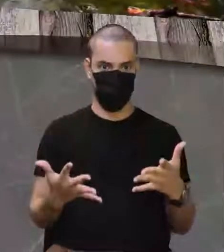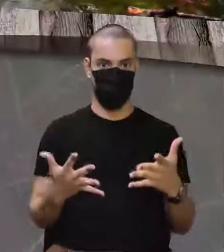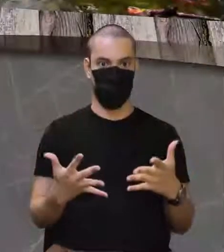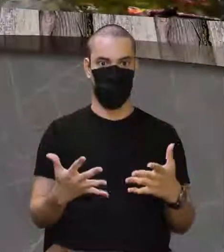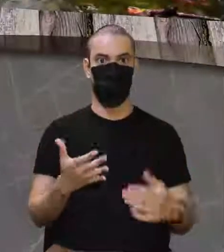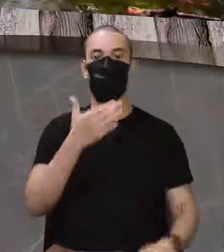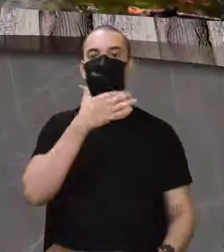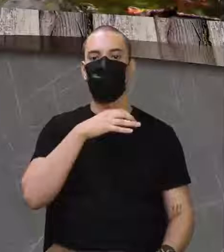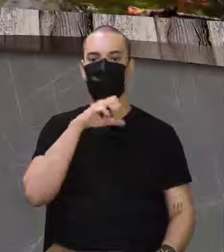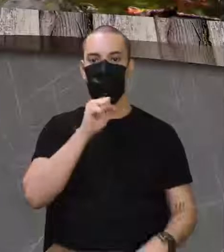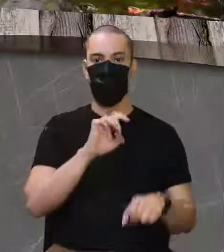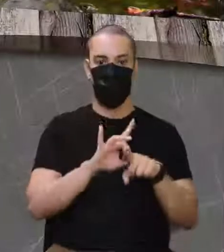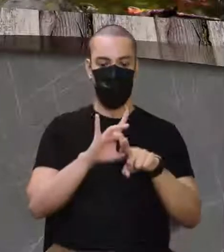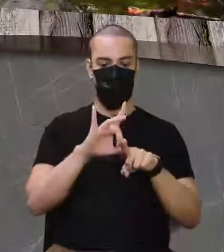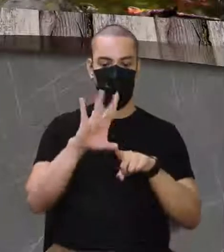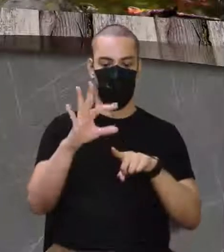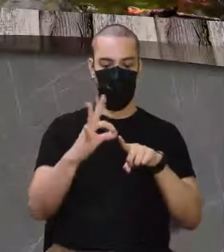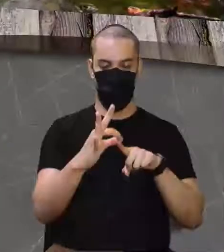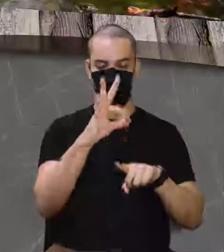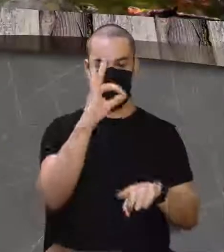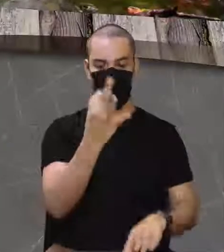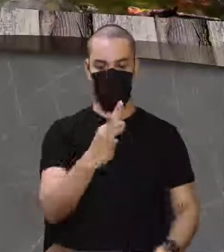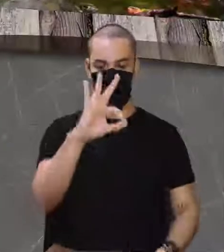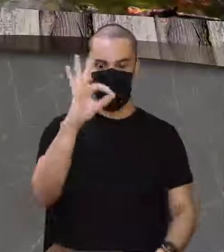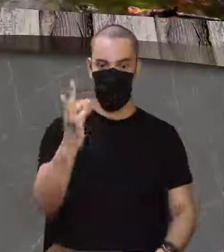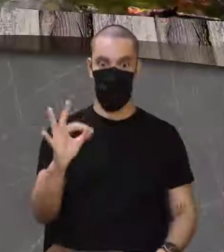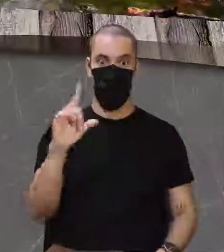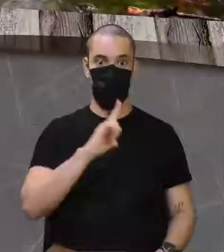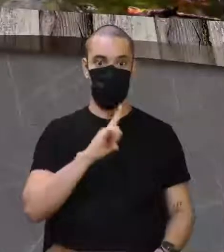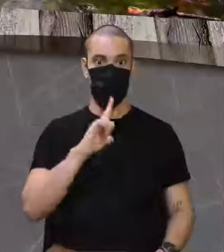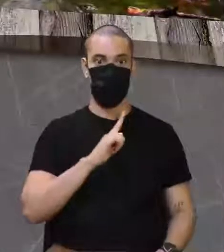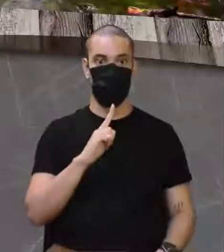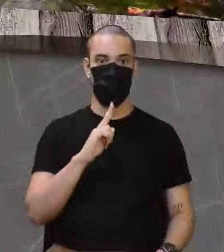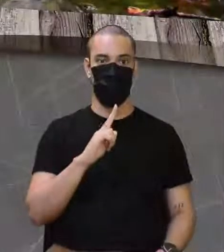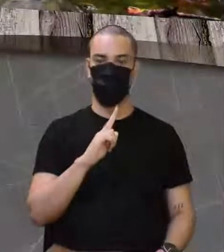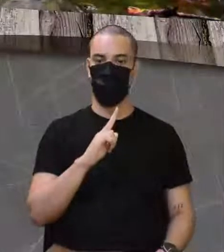do papai, né? Ele tem 23